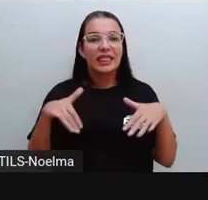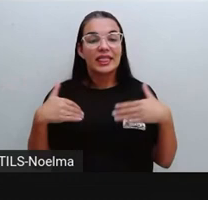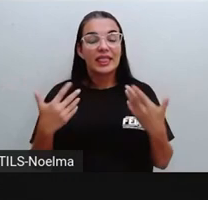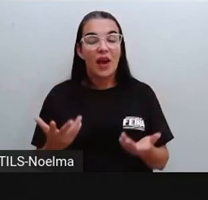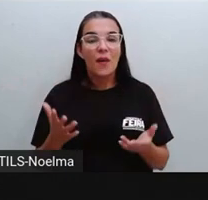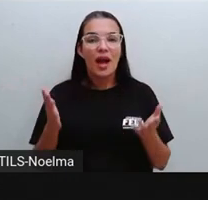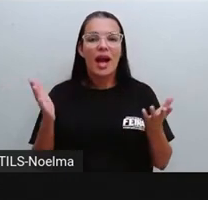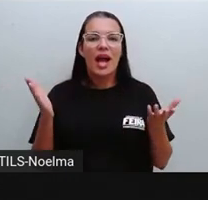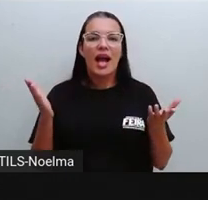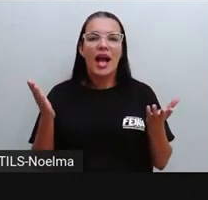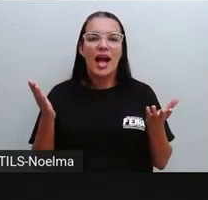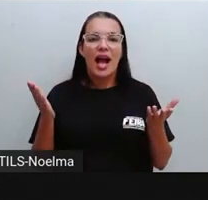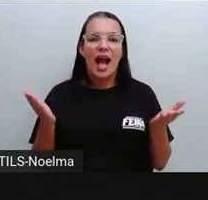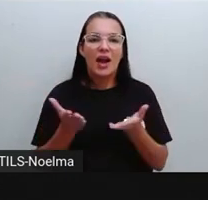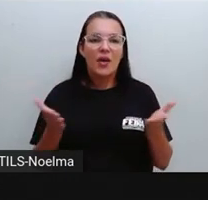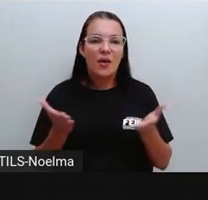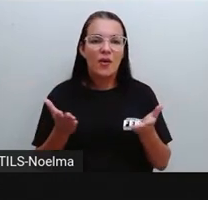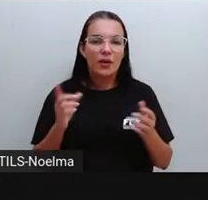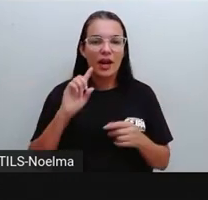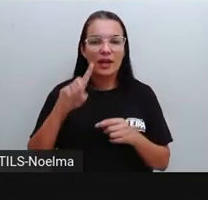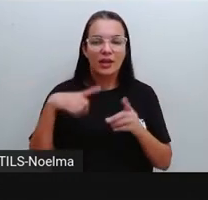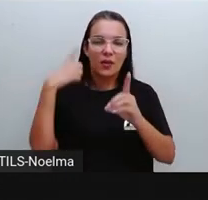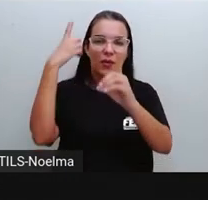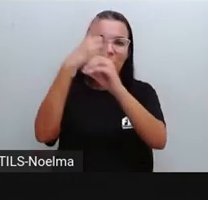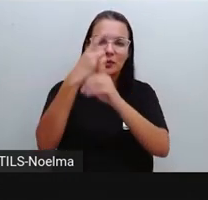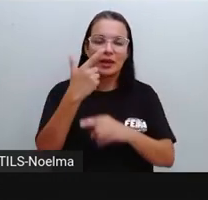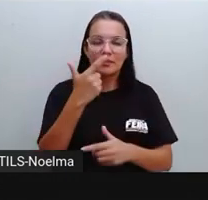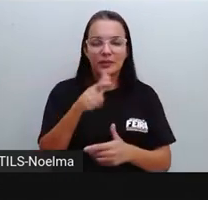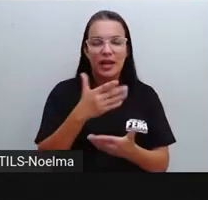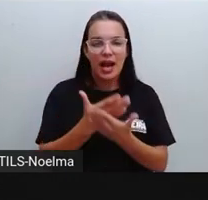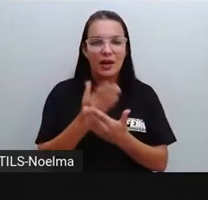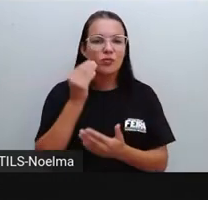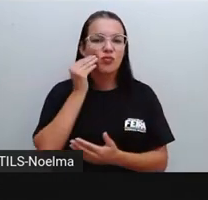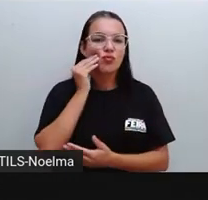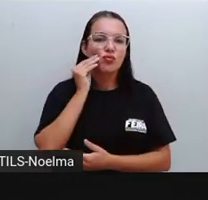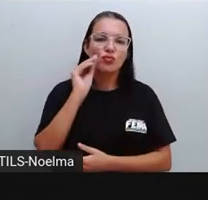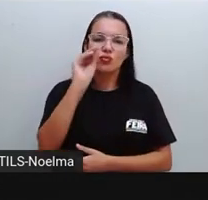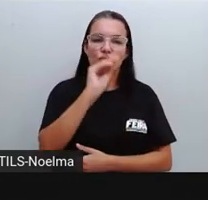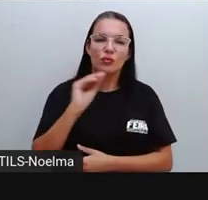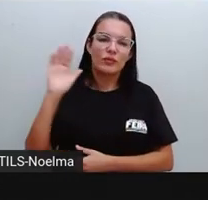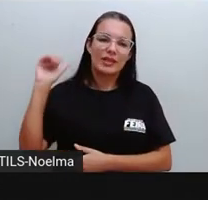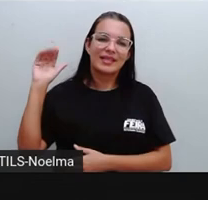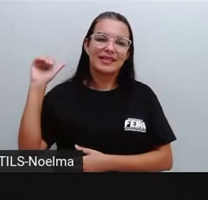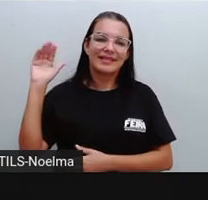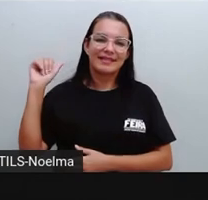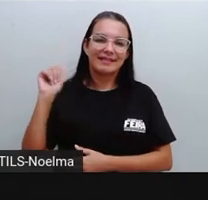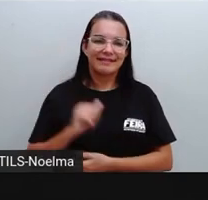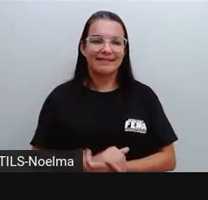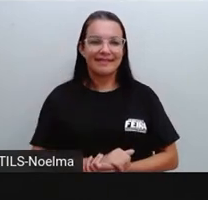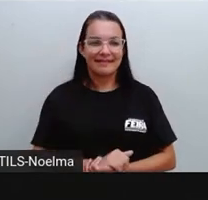Então, segundo ano, até a próxima aula. Um beijo e tchau, tchau!